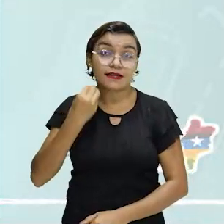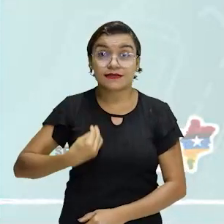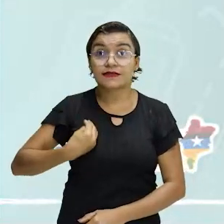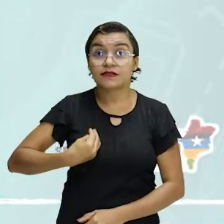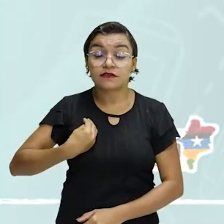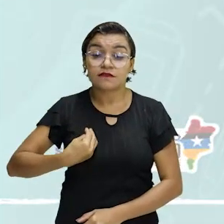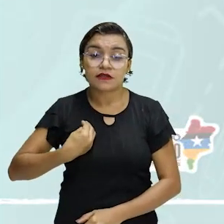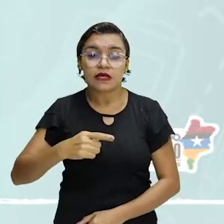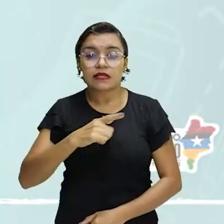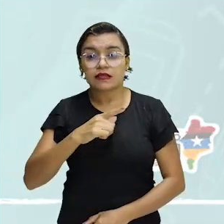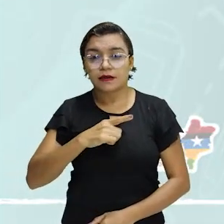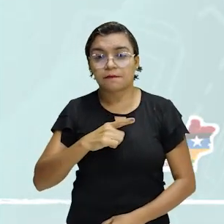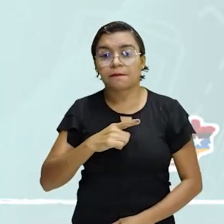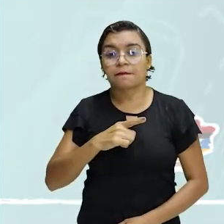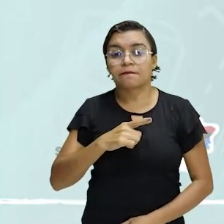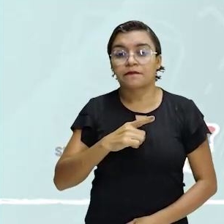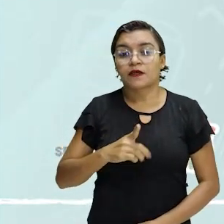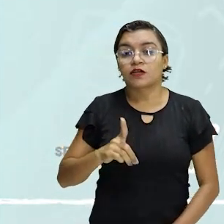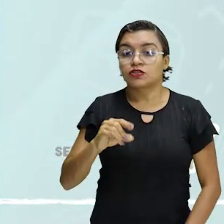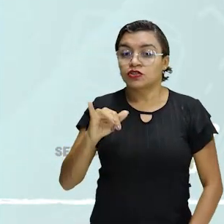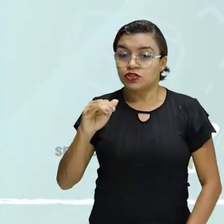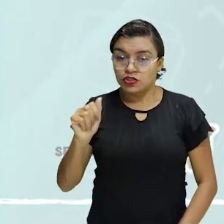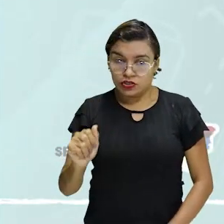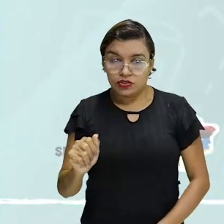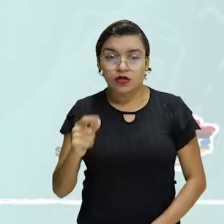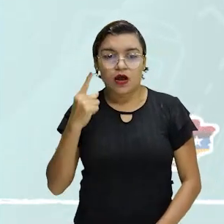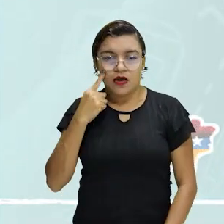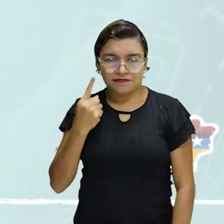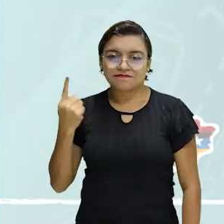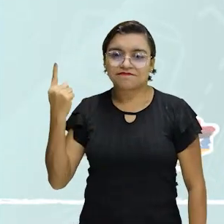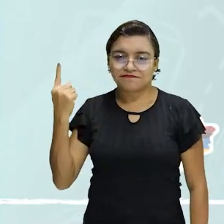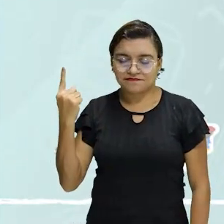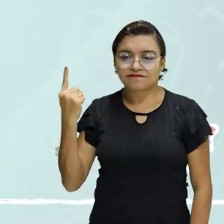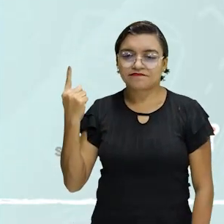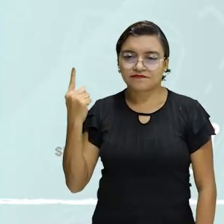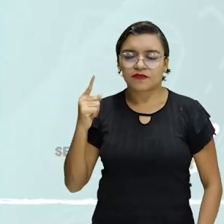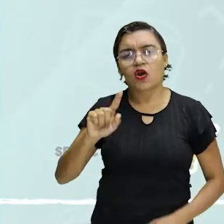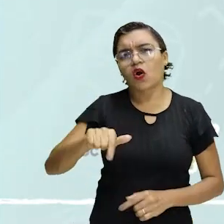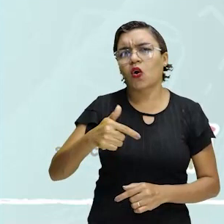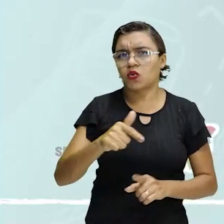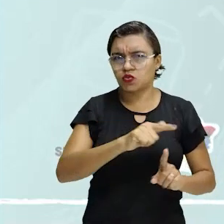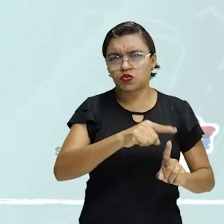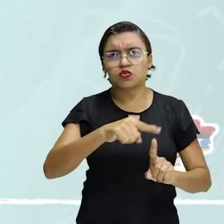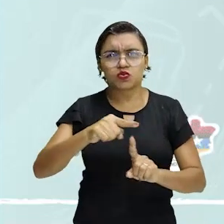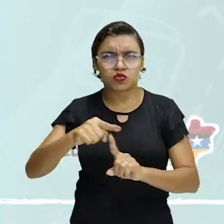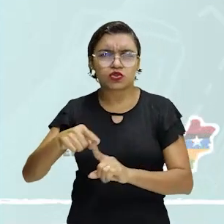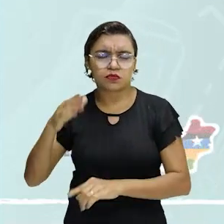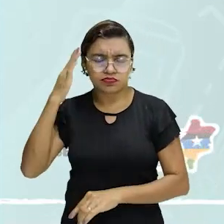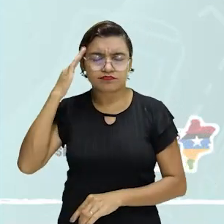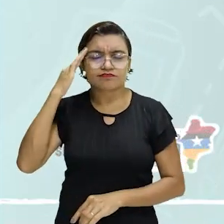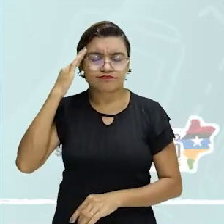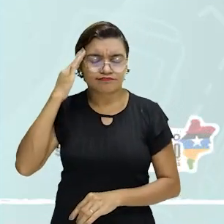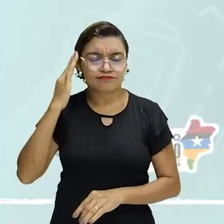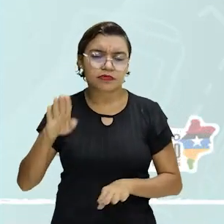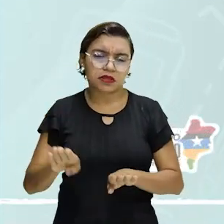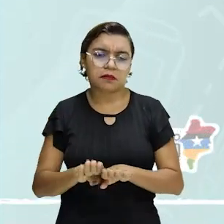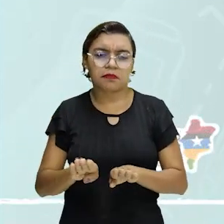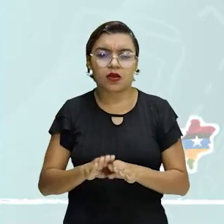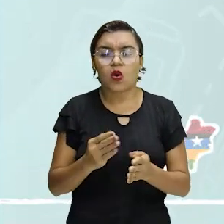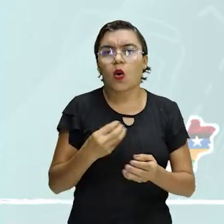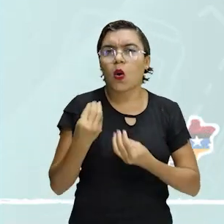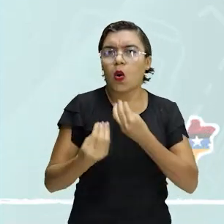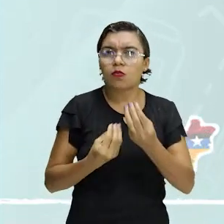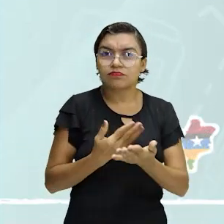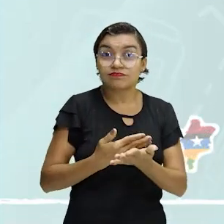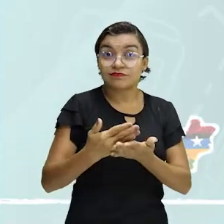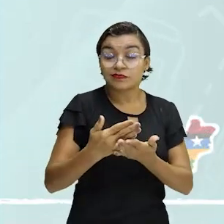tem sempre a data, Dear Diary, querido diário, e aí você tem outros tipos de compreensão ou de início